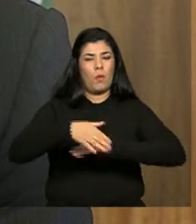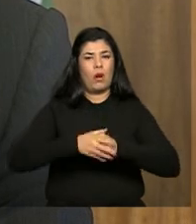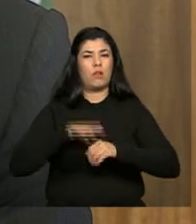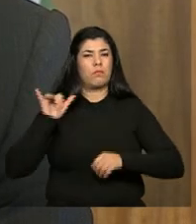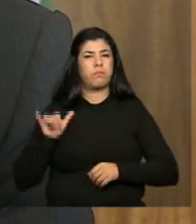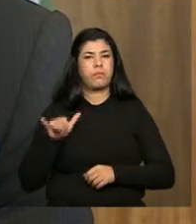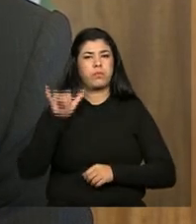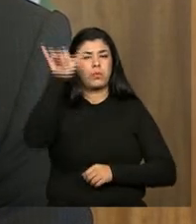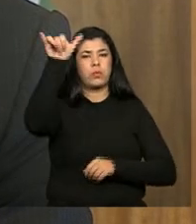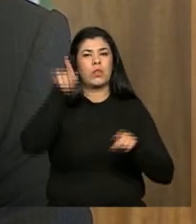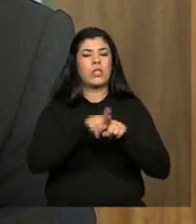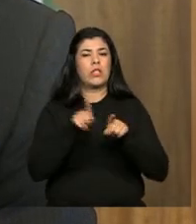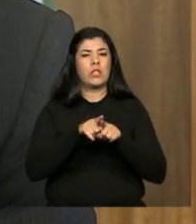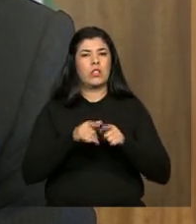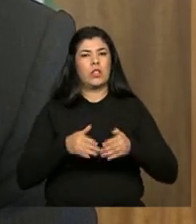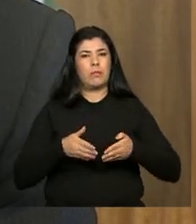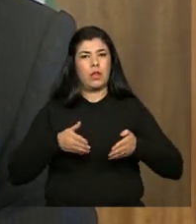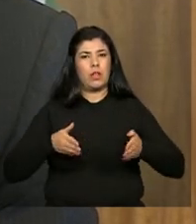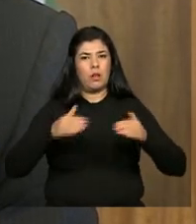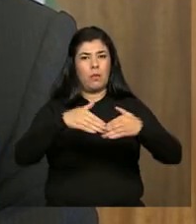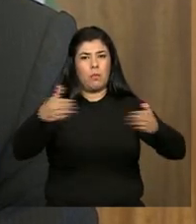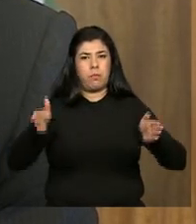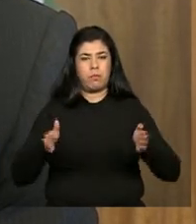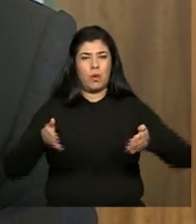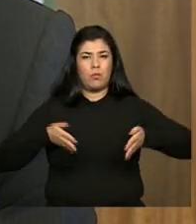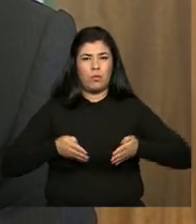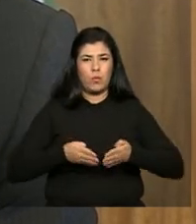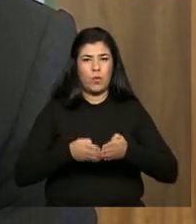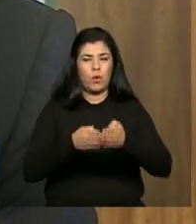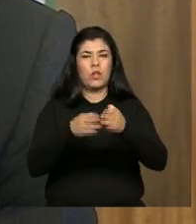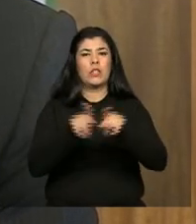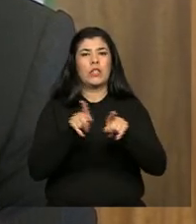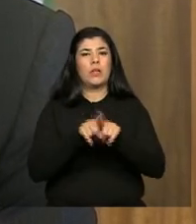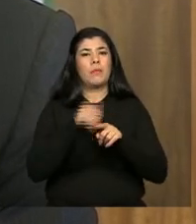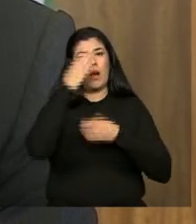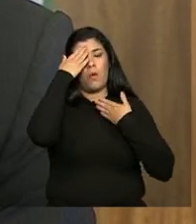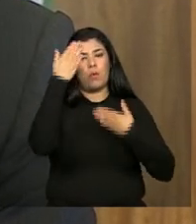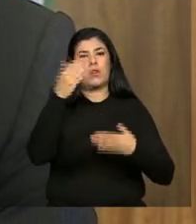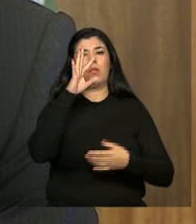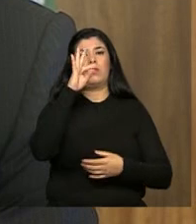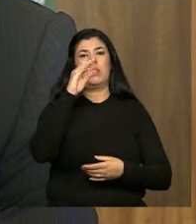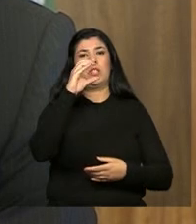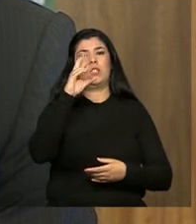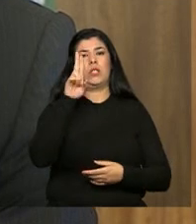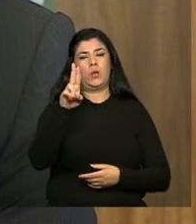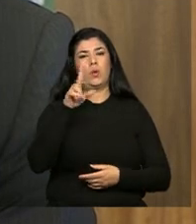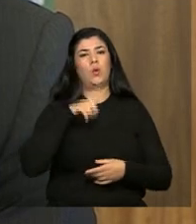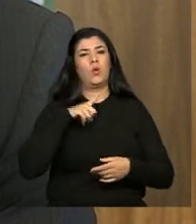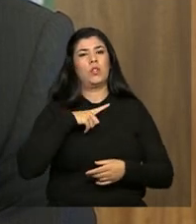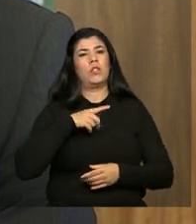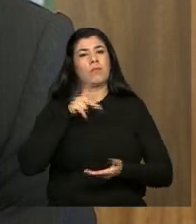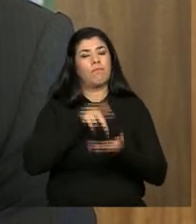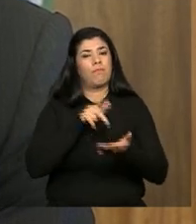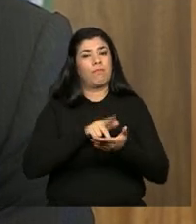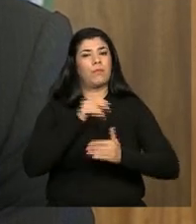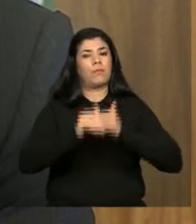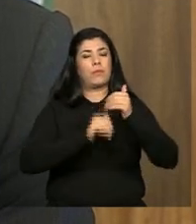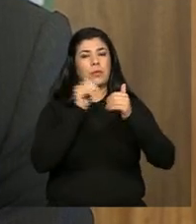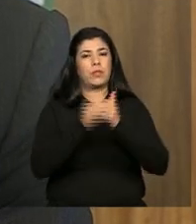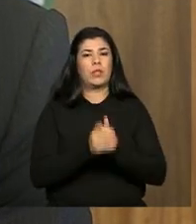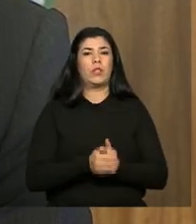Quero agradecer o terceiro que nós estamos um ano e seis meses já o projeto dos portos da modernização dos portos